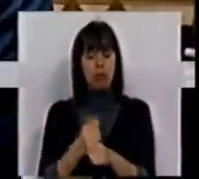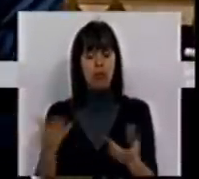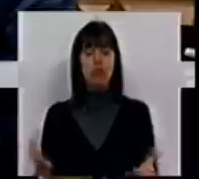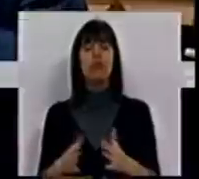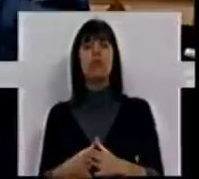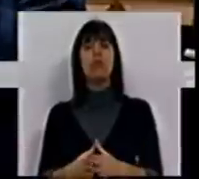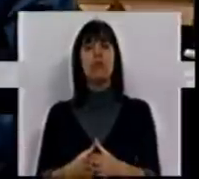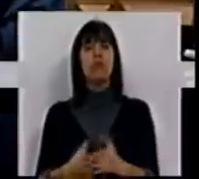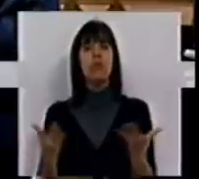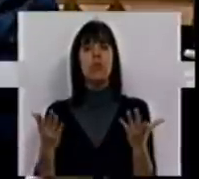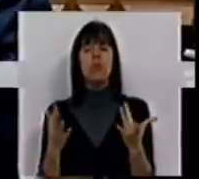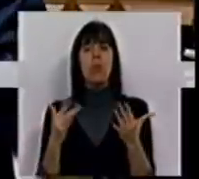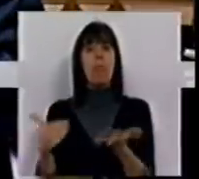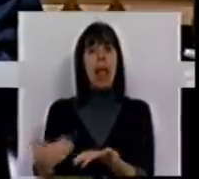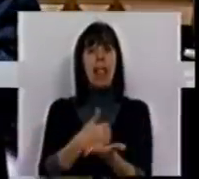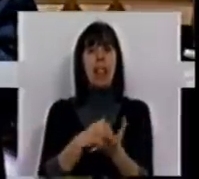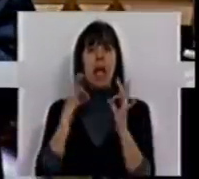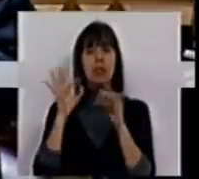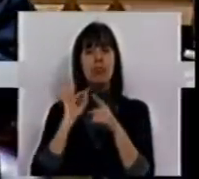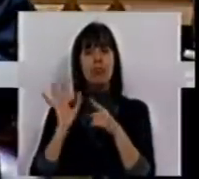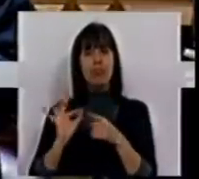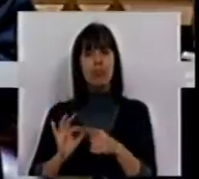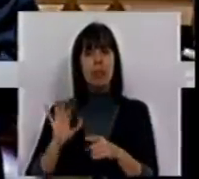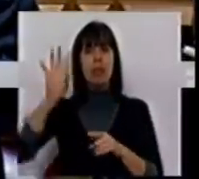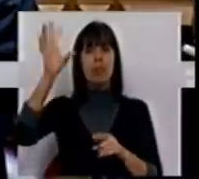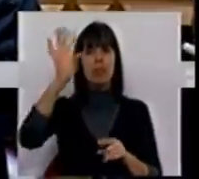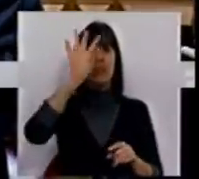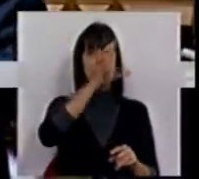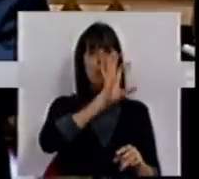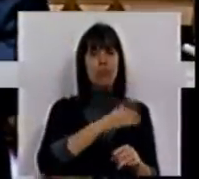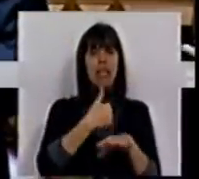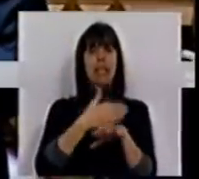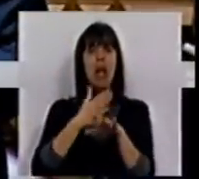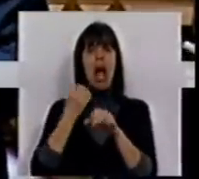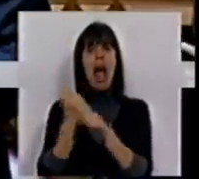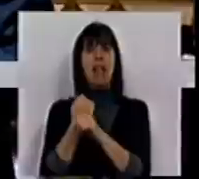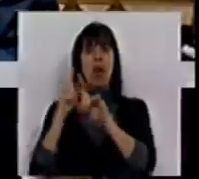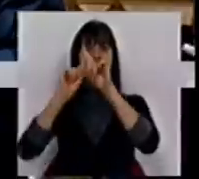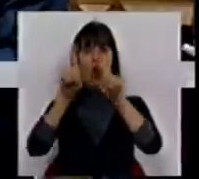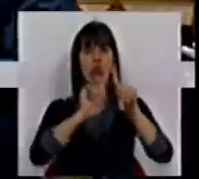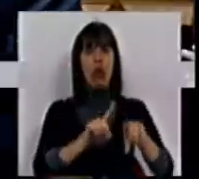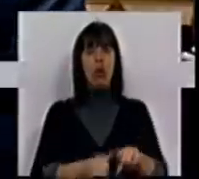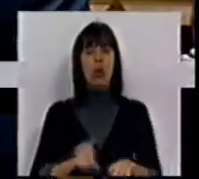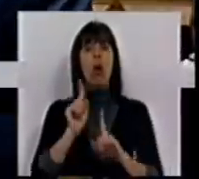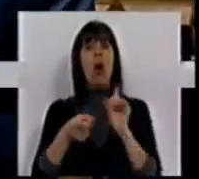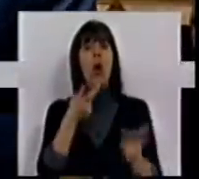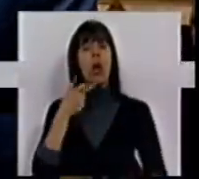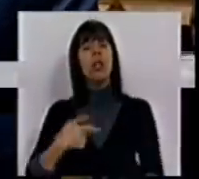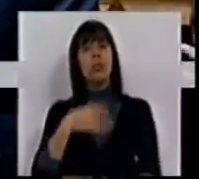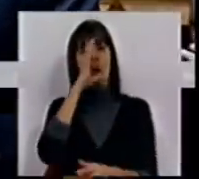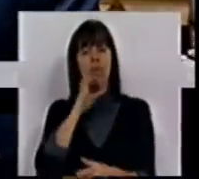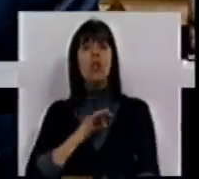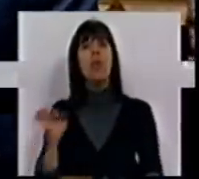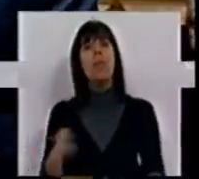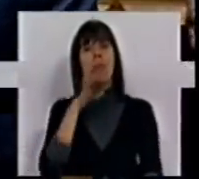trabalhadores, os dados discricionários por distrito, por setor de atividade. E sabe qual foi a resposta do